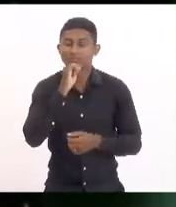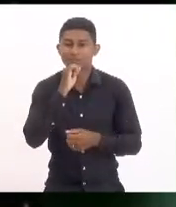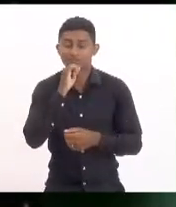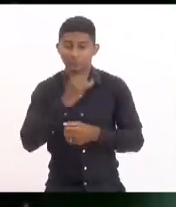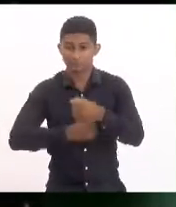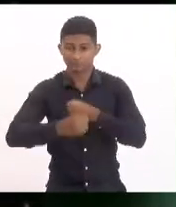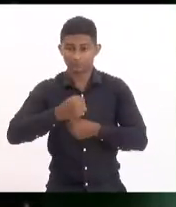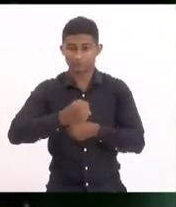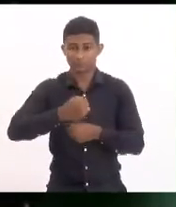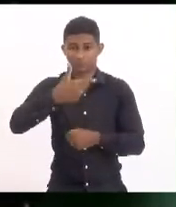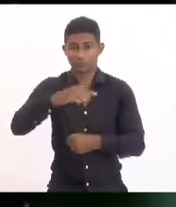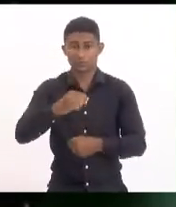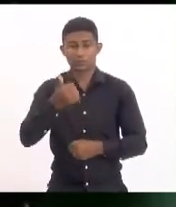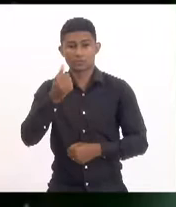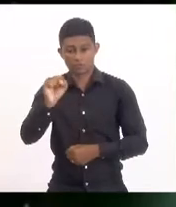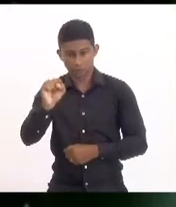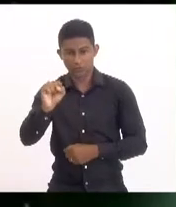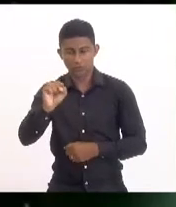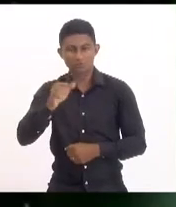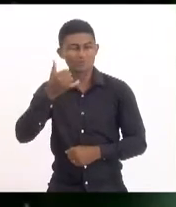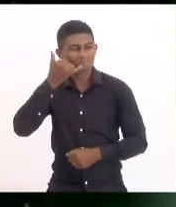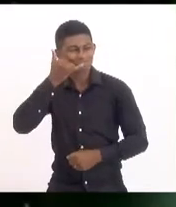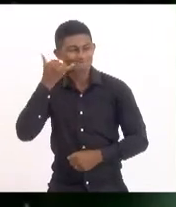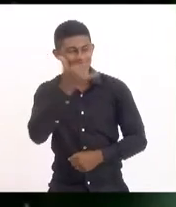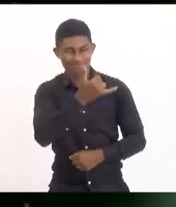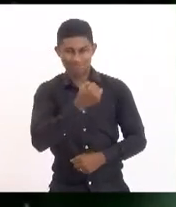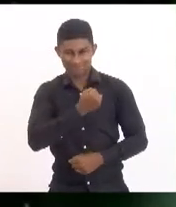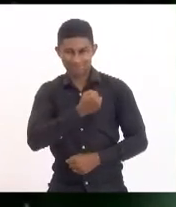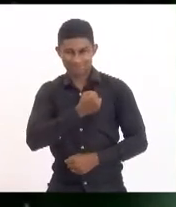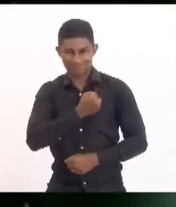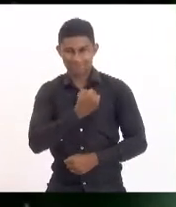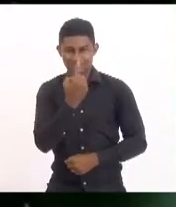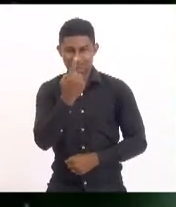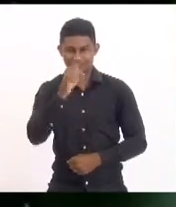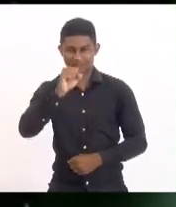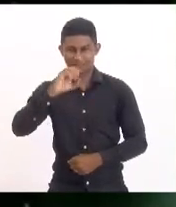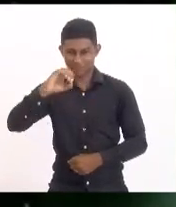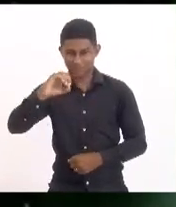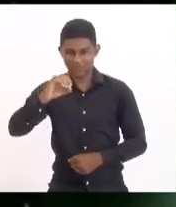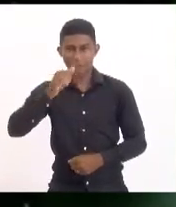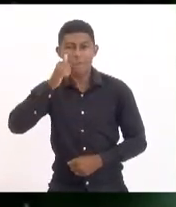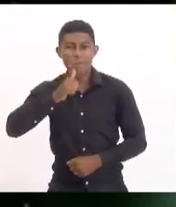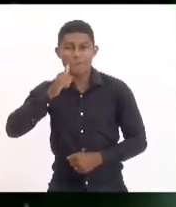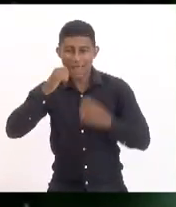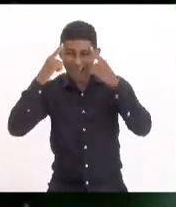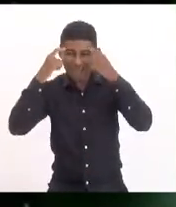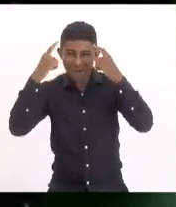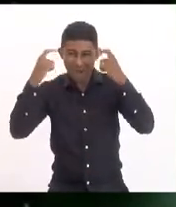o Ligue 180 da Central de Atendimento à Mulher em Situação de Violência registrou